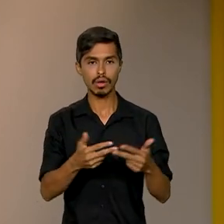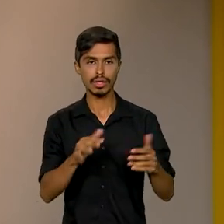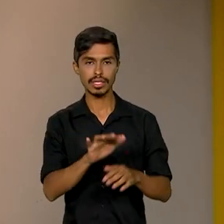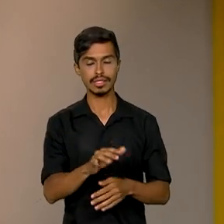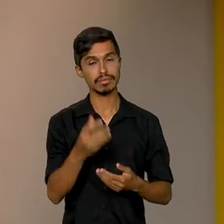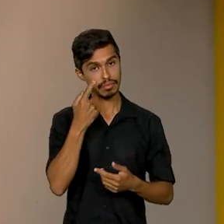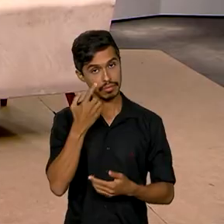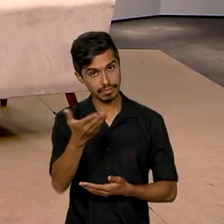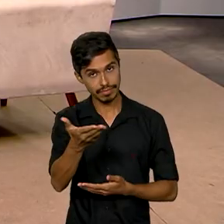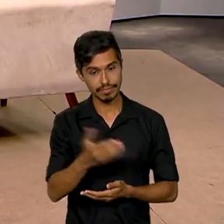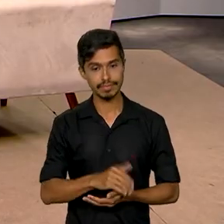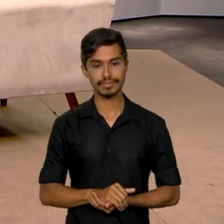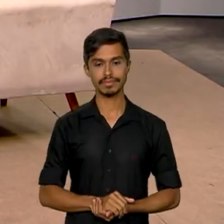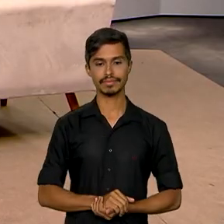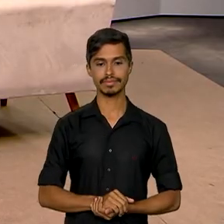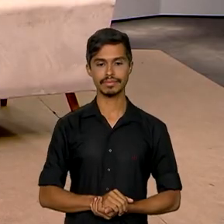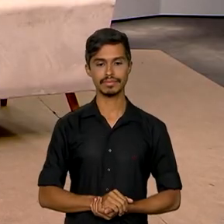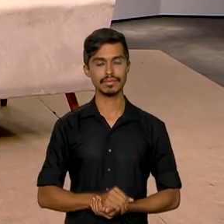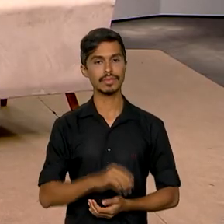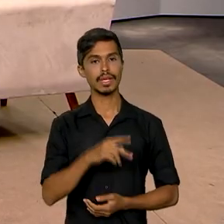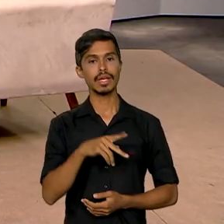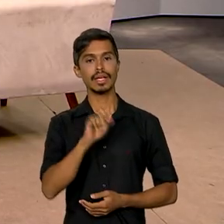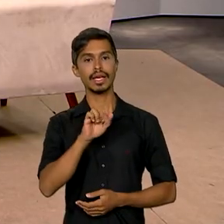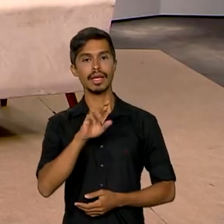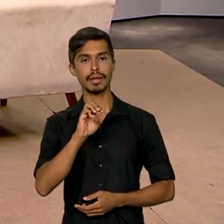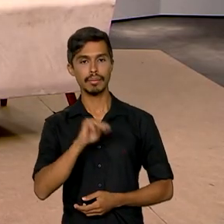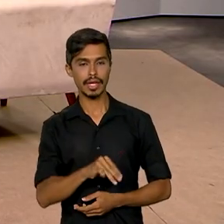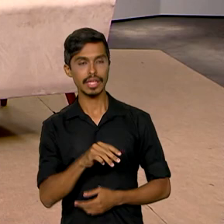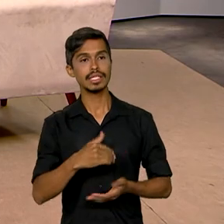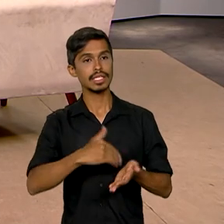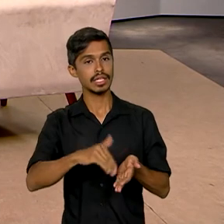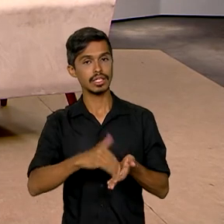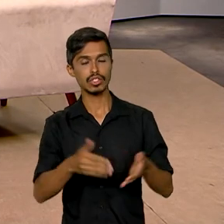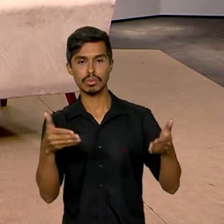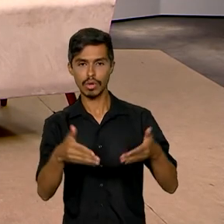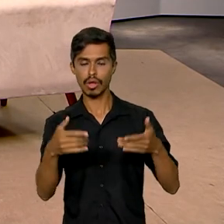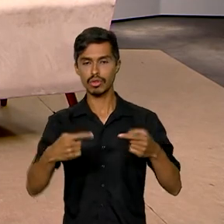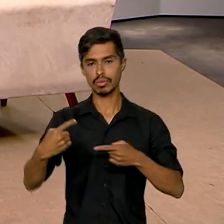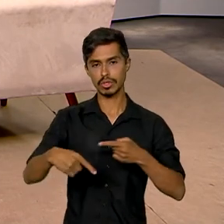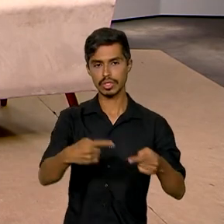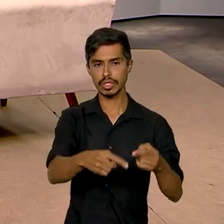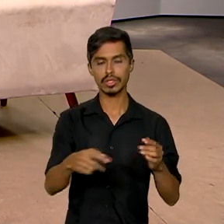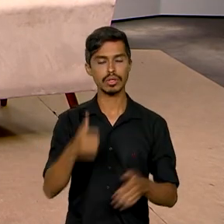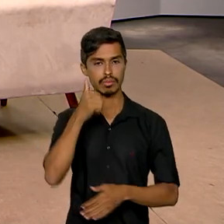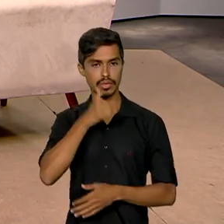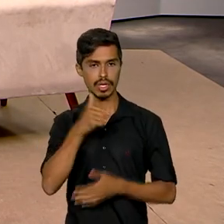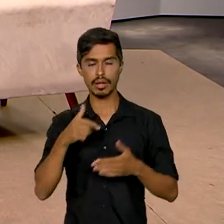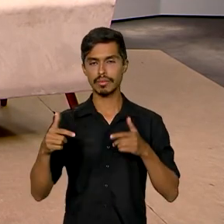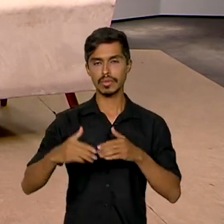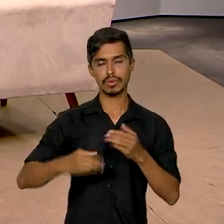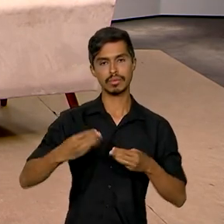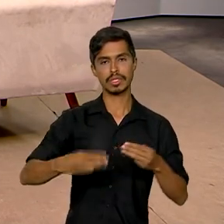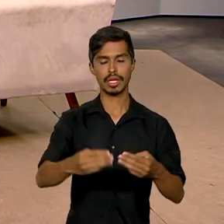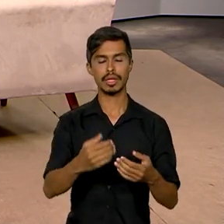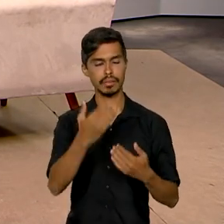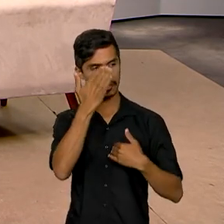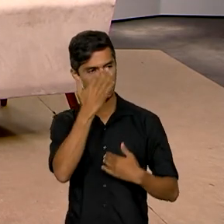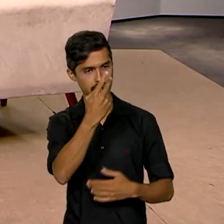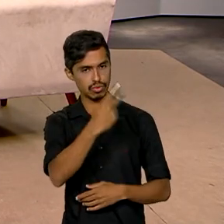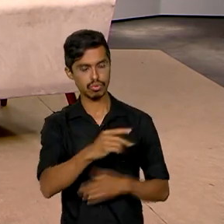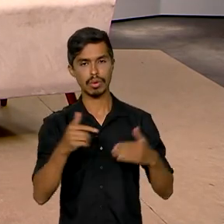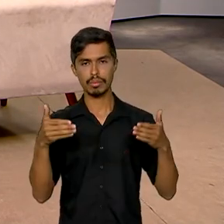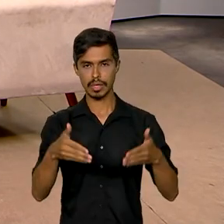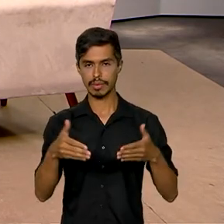foi. Carmen Foro, secretária de Participação Política do Ministério das Mulheres, muito obrigado pela sua presença no Brasil em